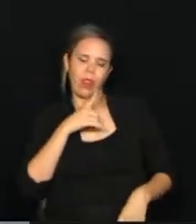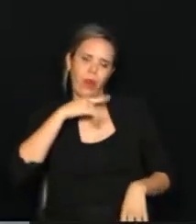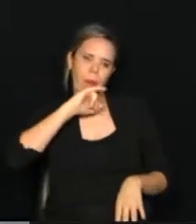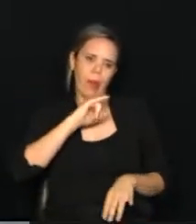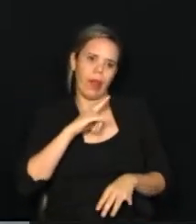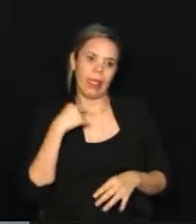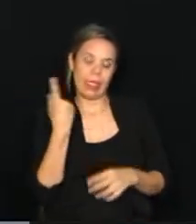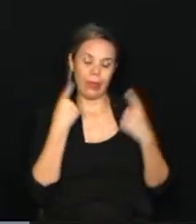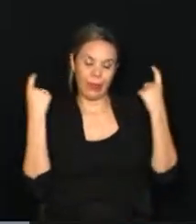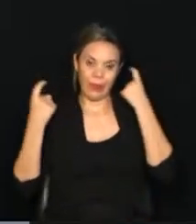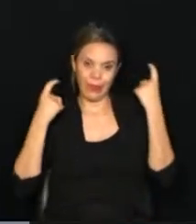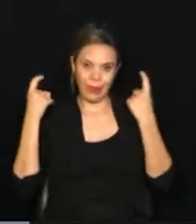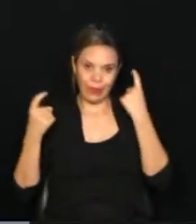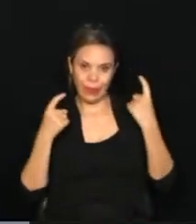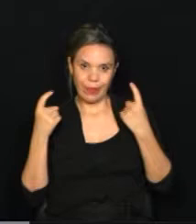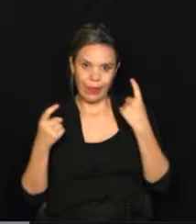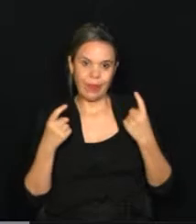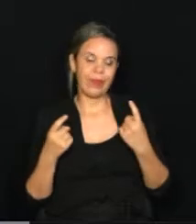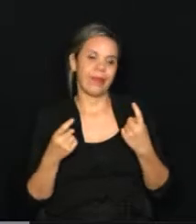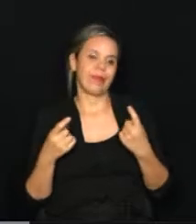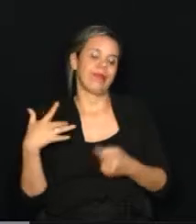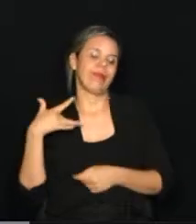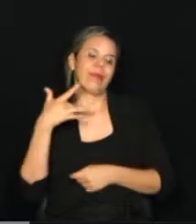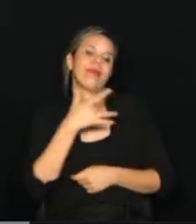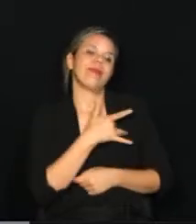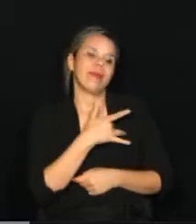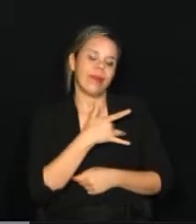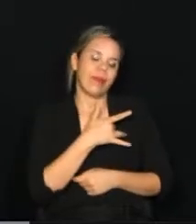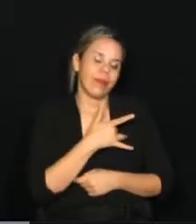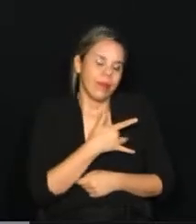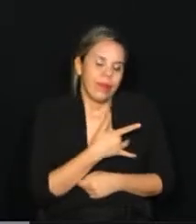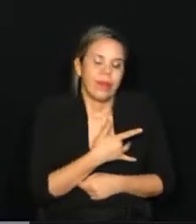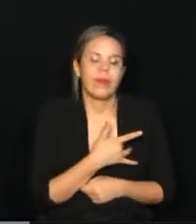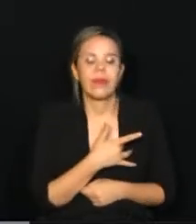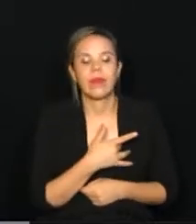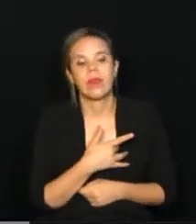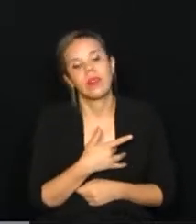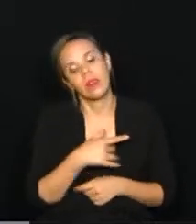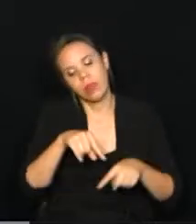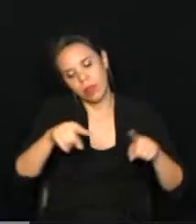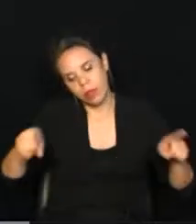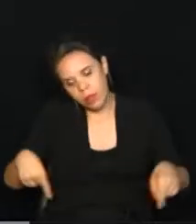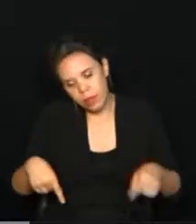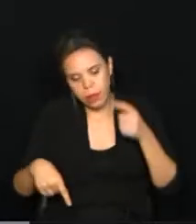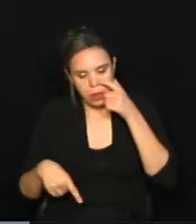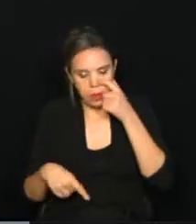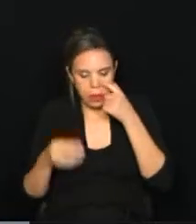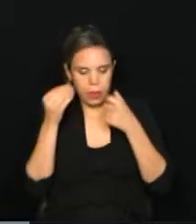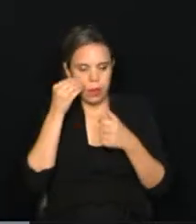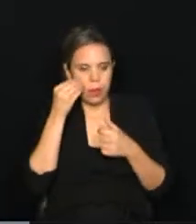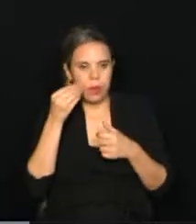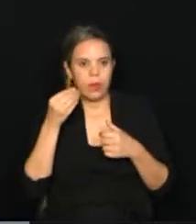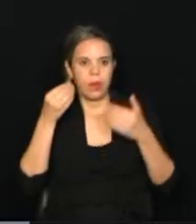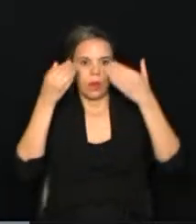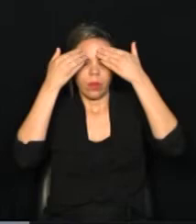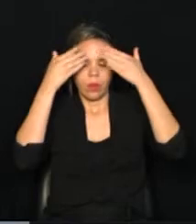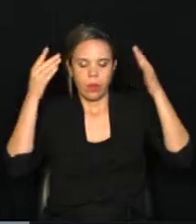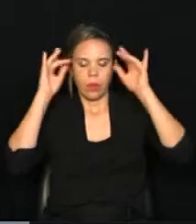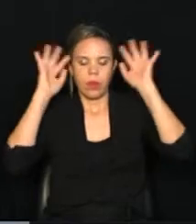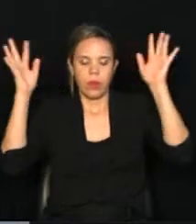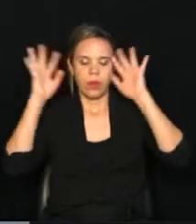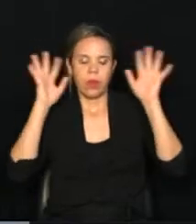tem aquela preocupação da questão da saúde, mas quando a gente está em quadra, a gente tenta tirar um pouco isso para poder se concentrar